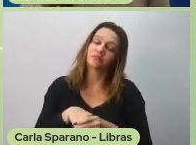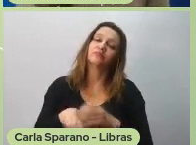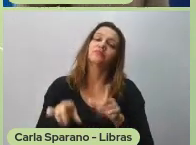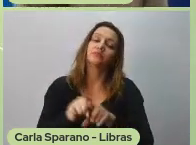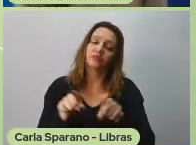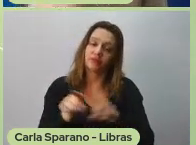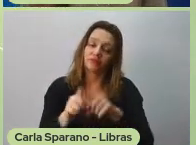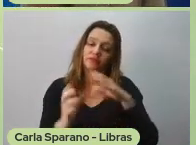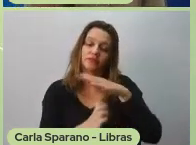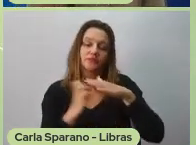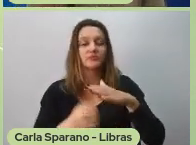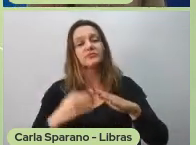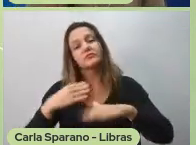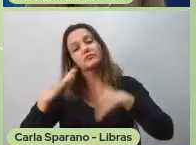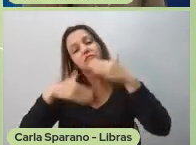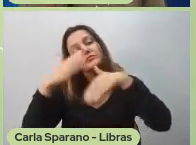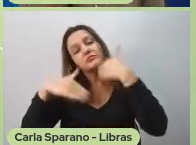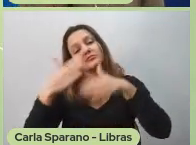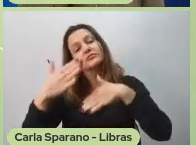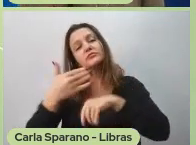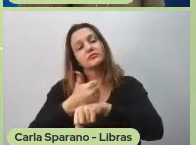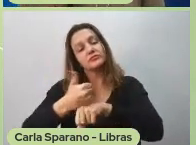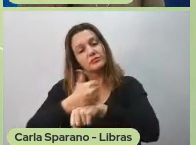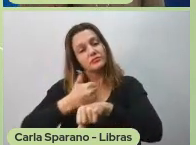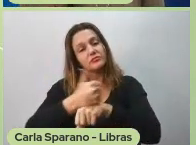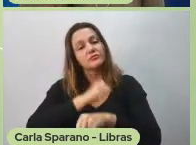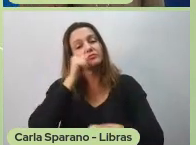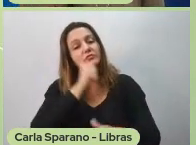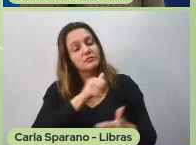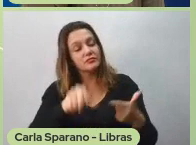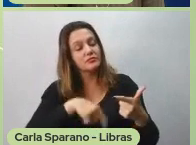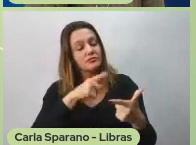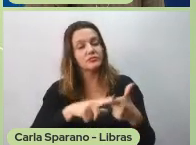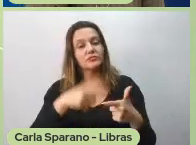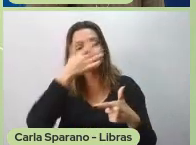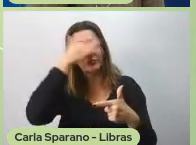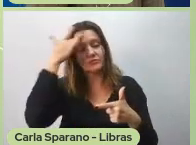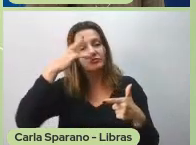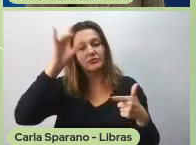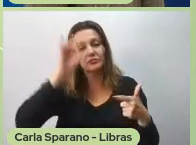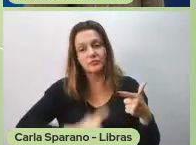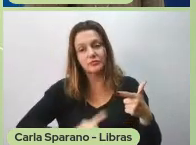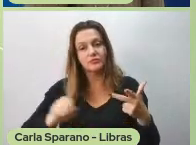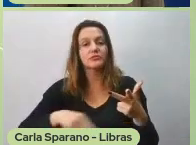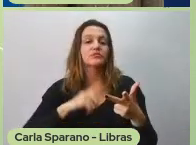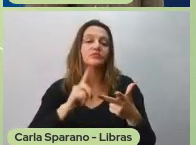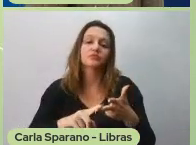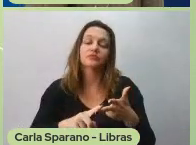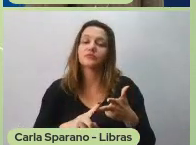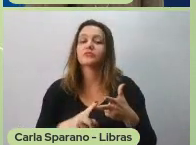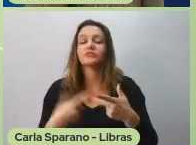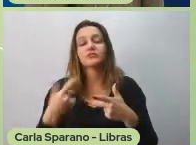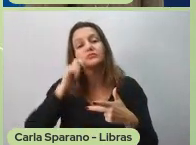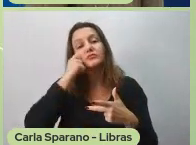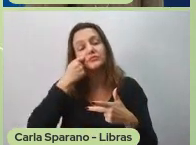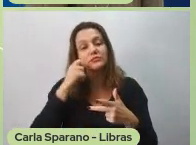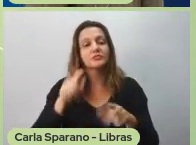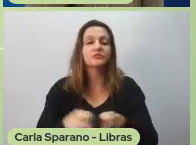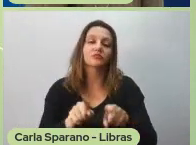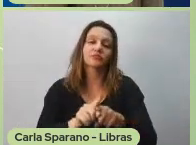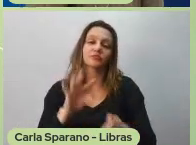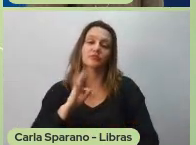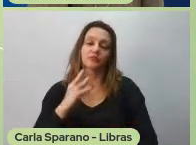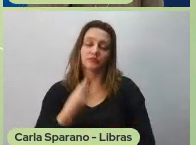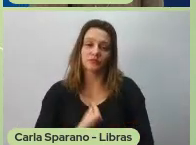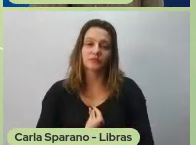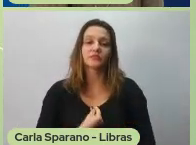carreira para mulheres, pessoas com deficiência e profissionais negros, contratação de profissionais trans e metas de aumento